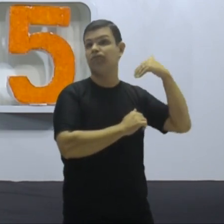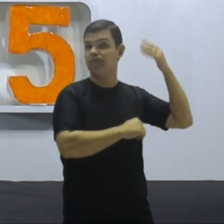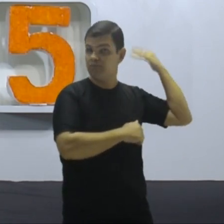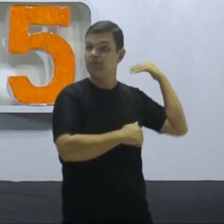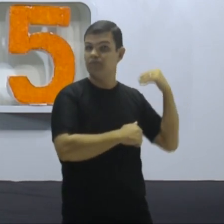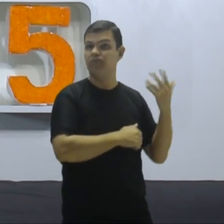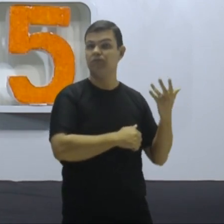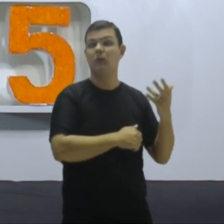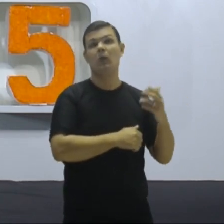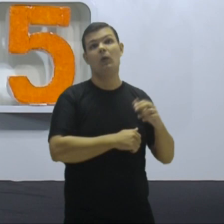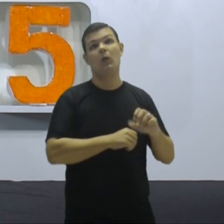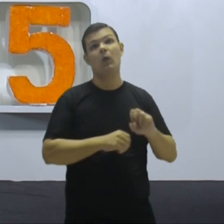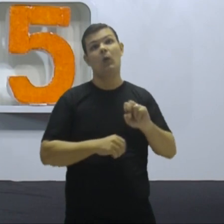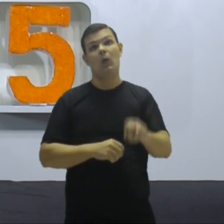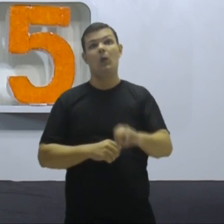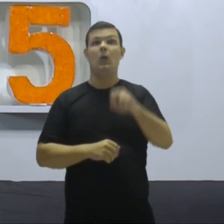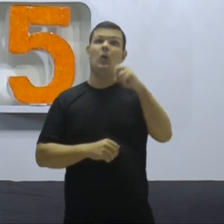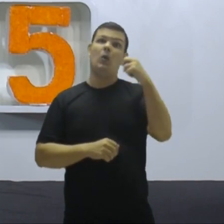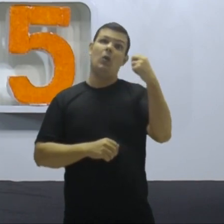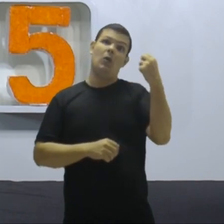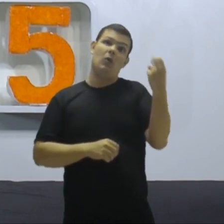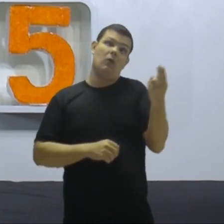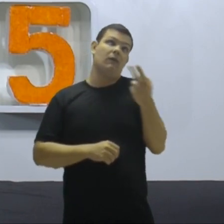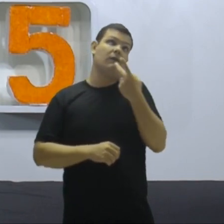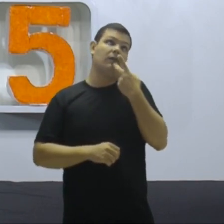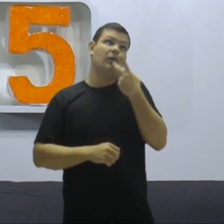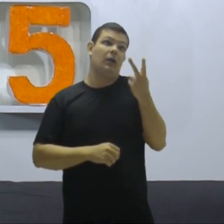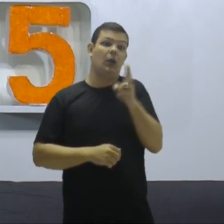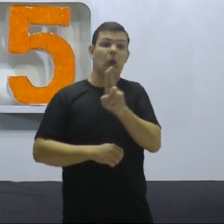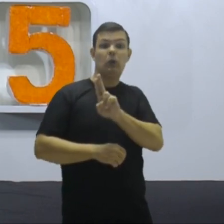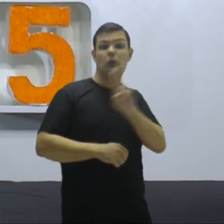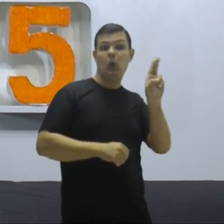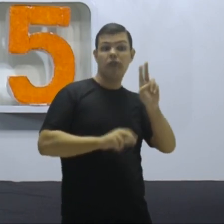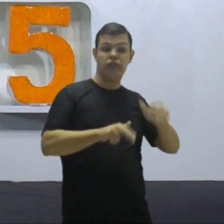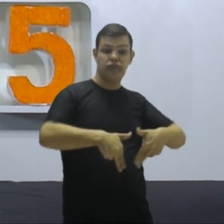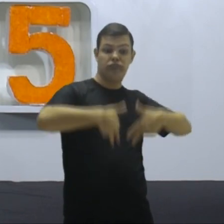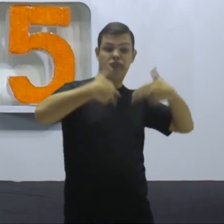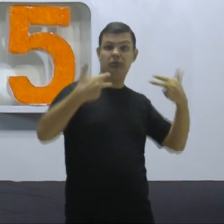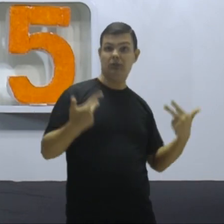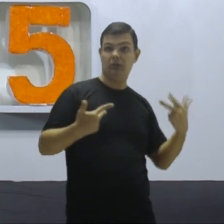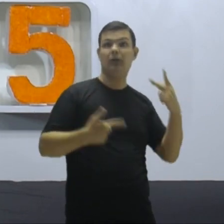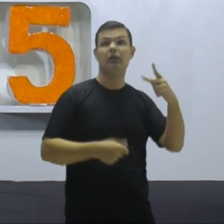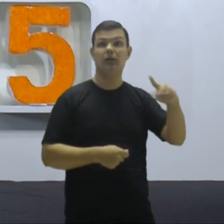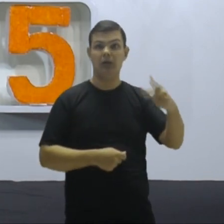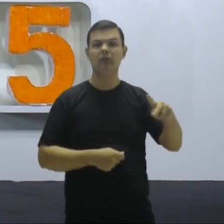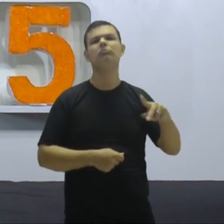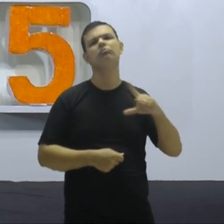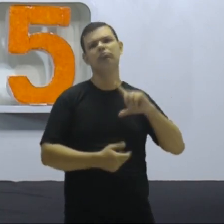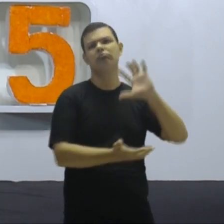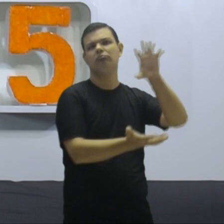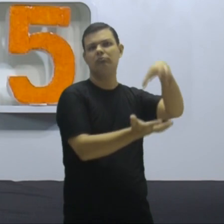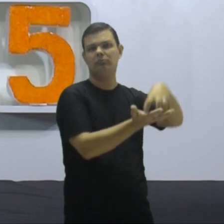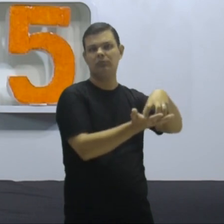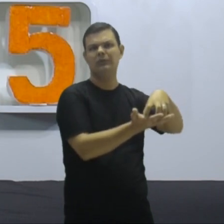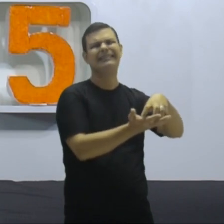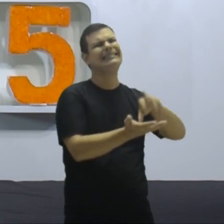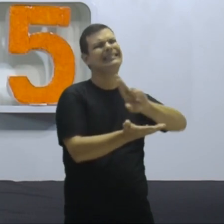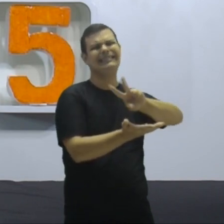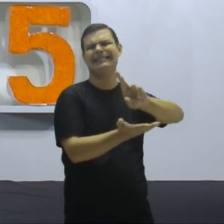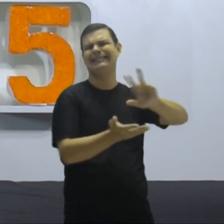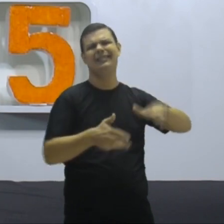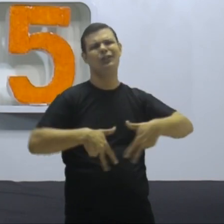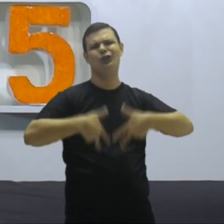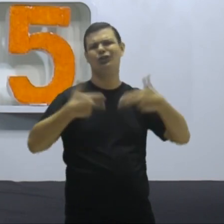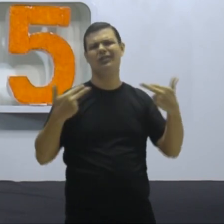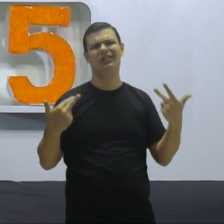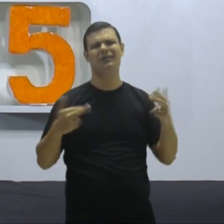tá? Ou podemos falar o nome da própria etnia, né, que existia aqui. Existem várias